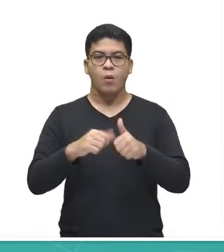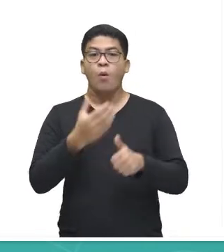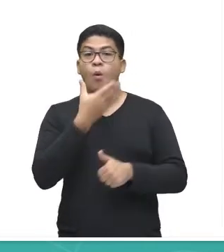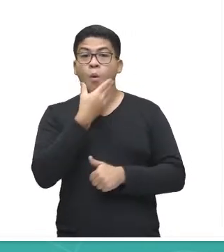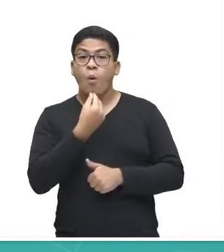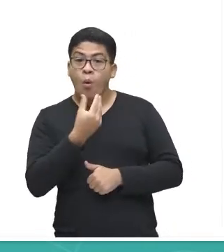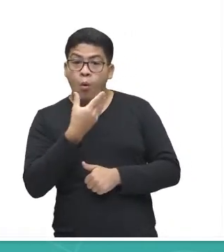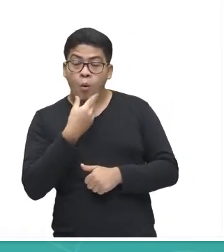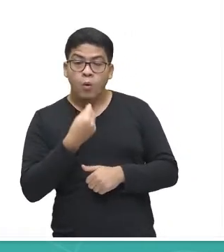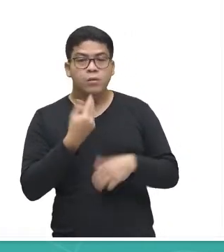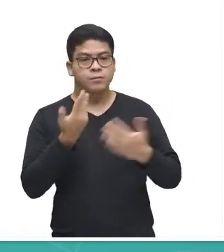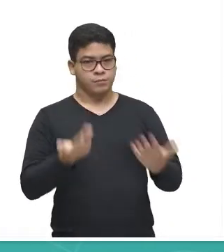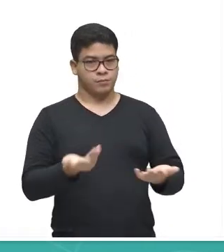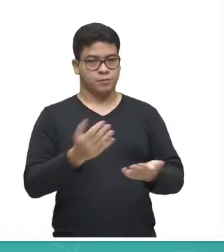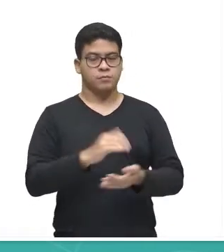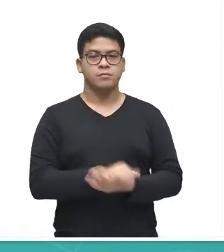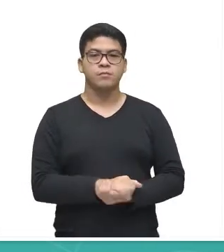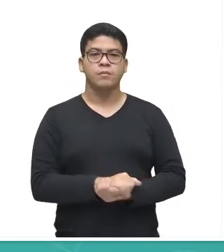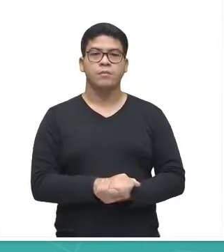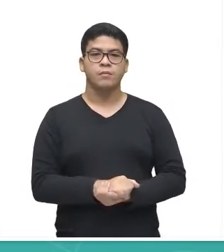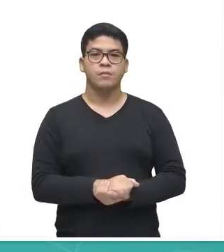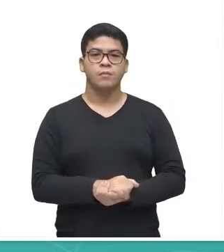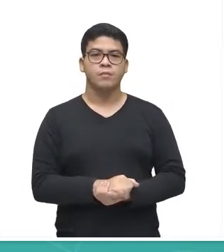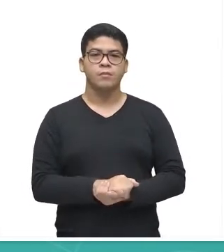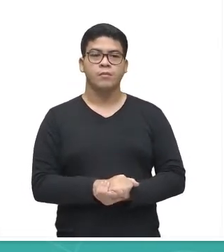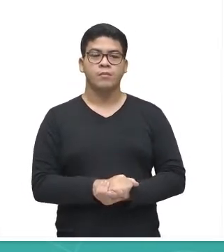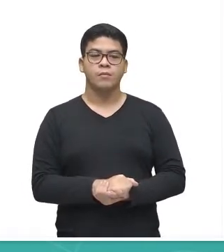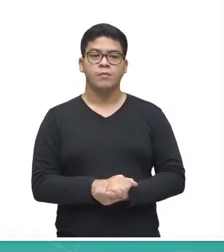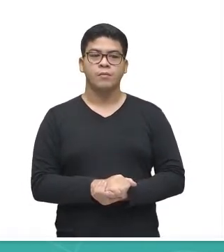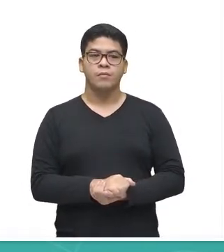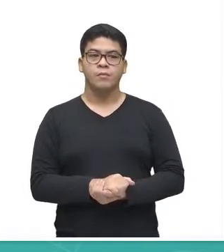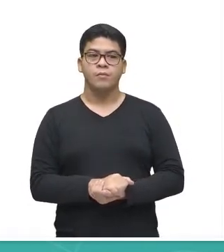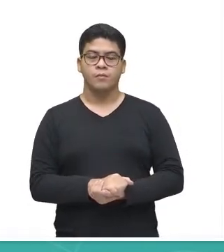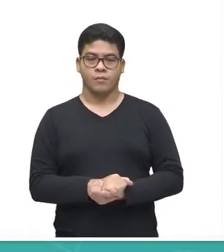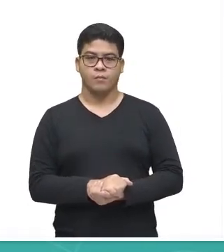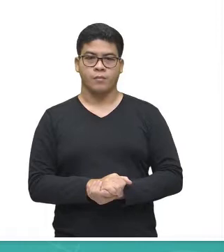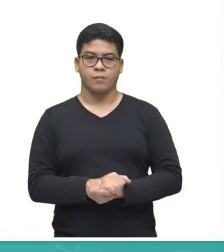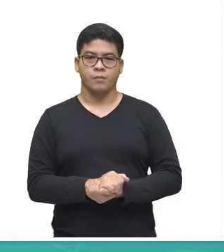masculino. Muito bem. No sexo masculino,